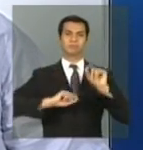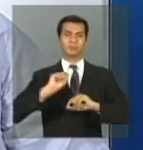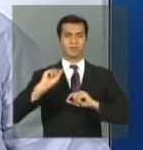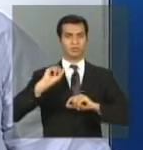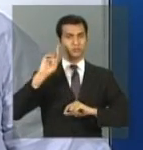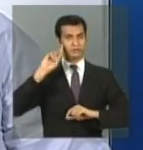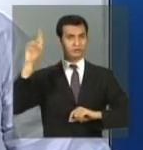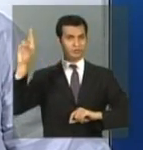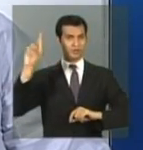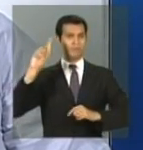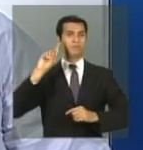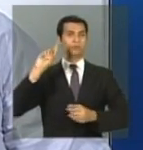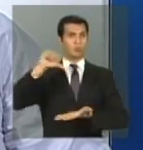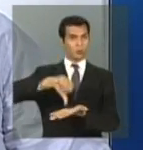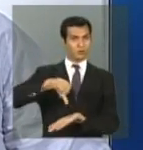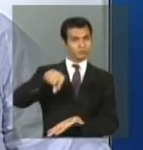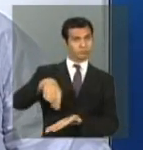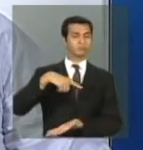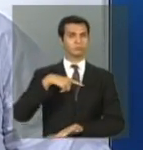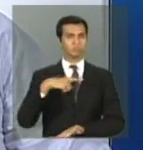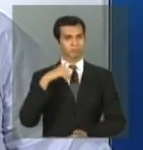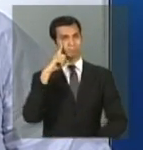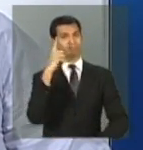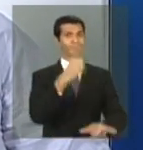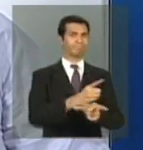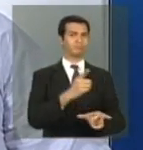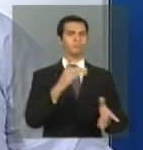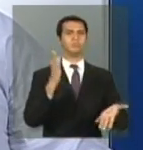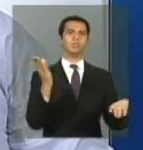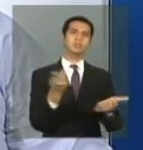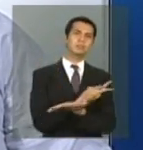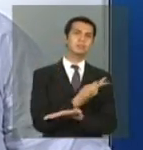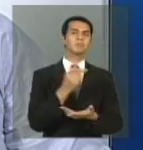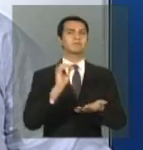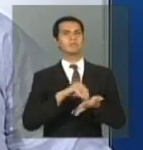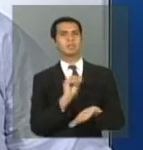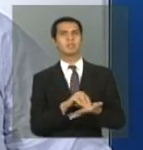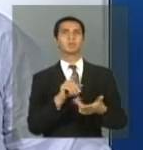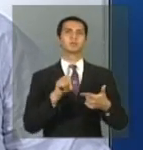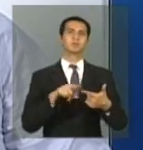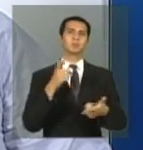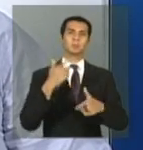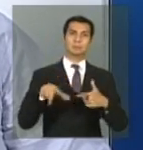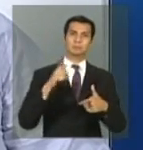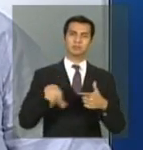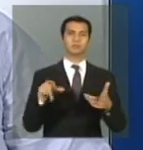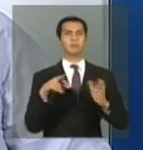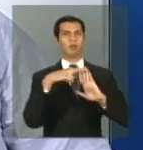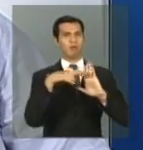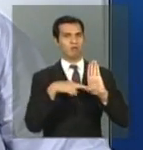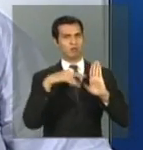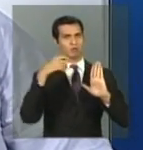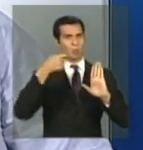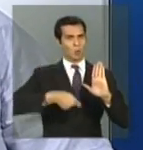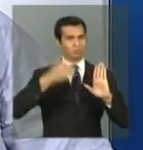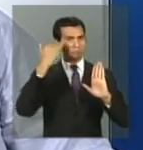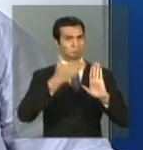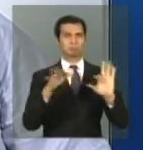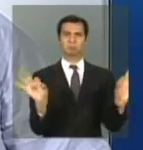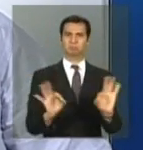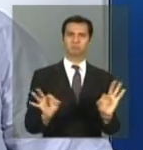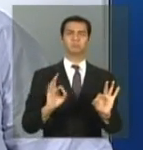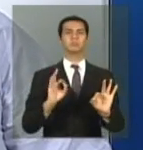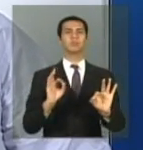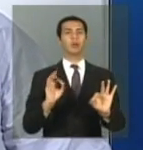identifiquem as situações de fragilidade, de vulnerabilidade, às vezes situação de descumprimento, para poder, né,